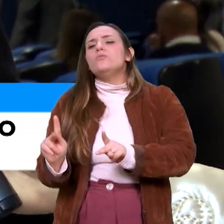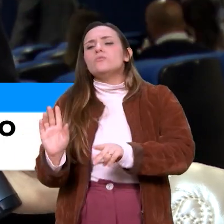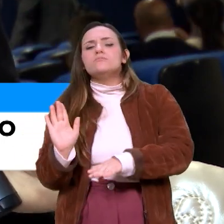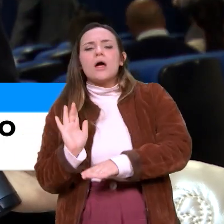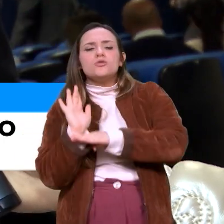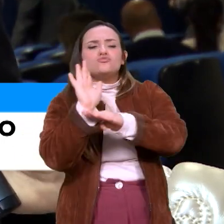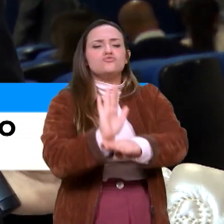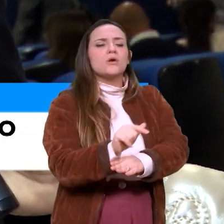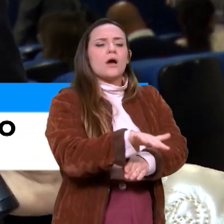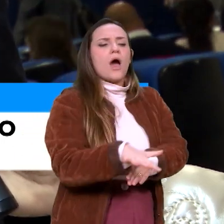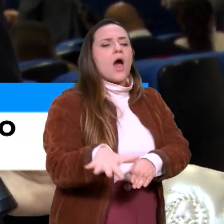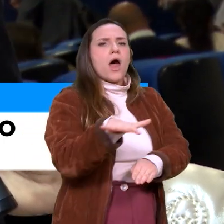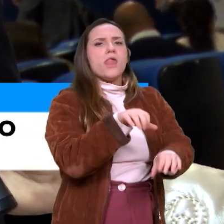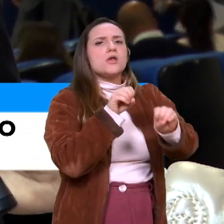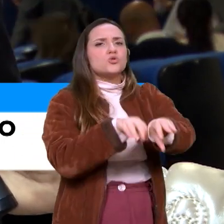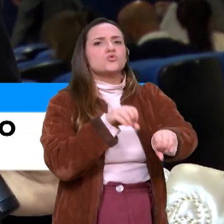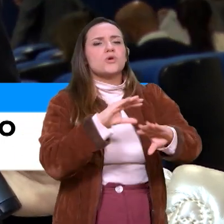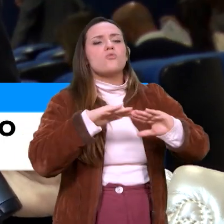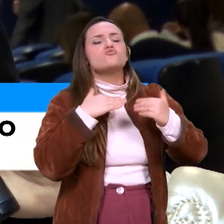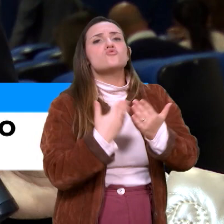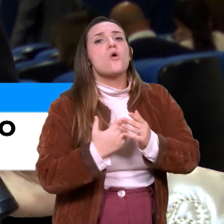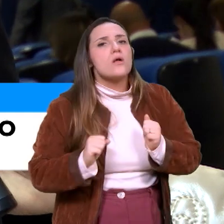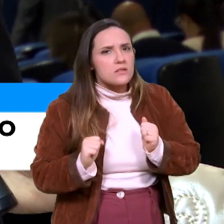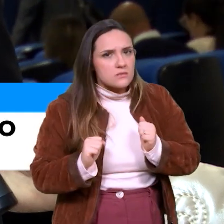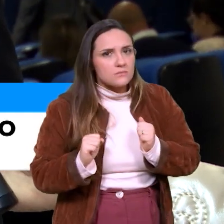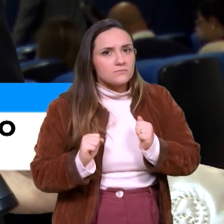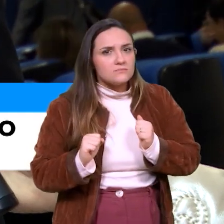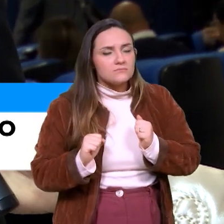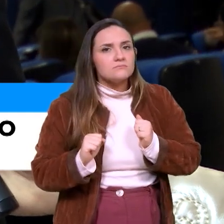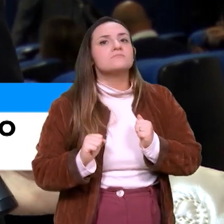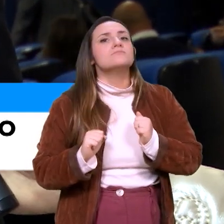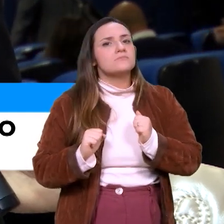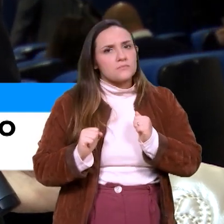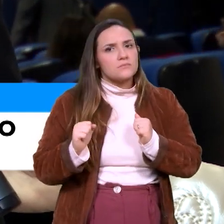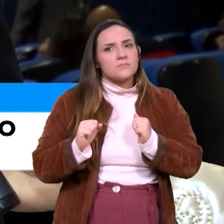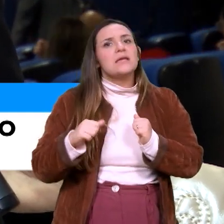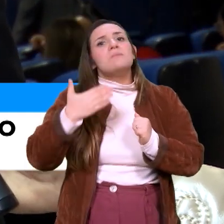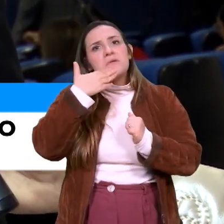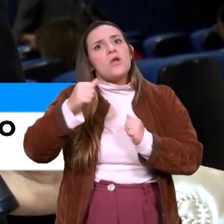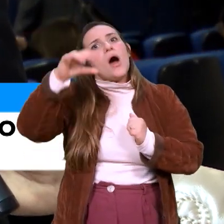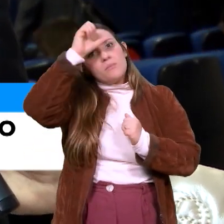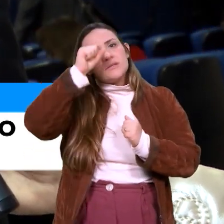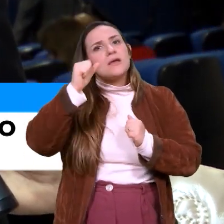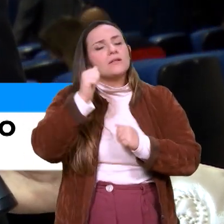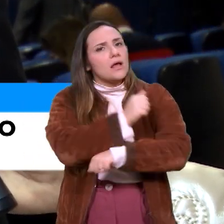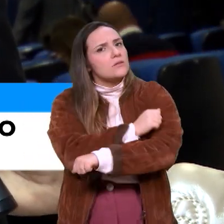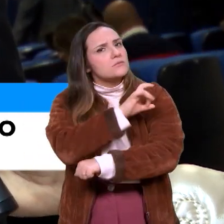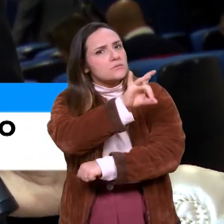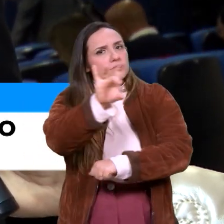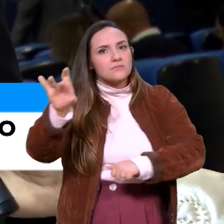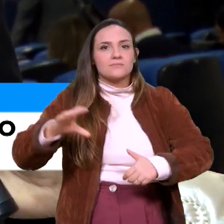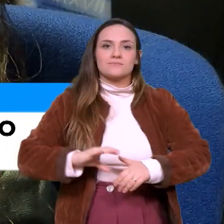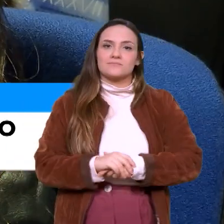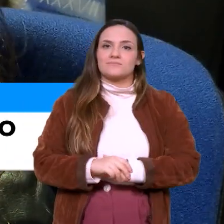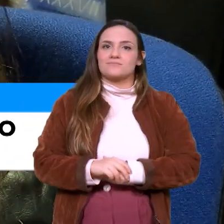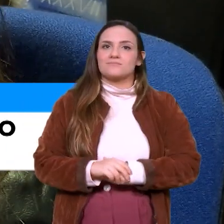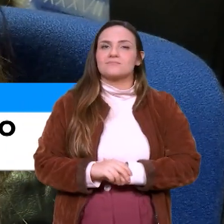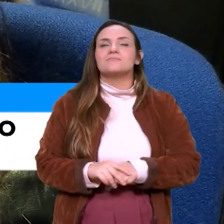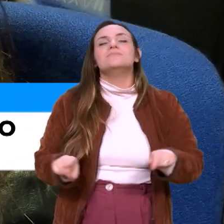os recursos públicos na implementação dessas escolas, para dar condições para que melhore o aprendizado dos